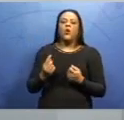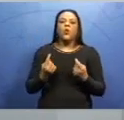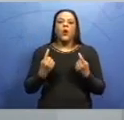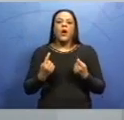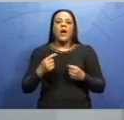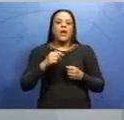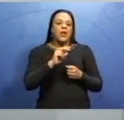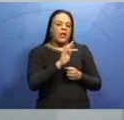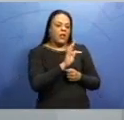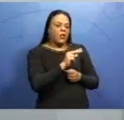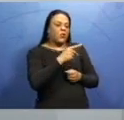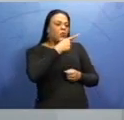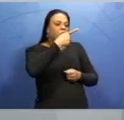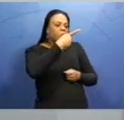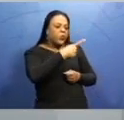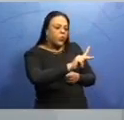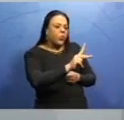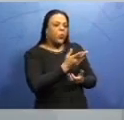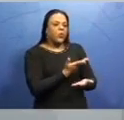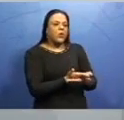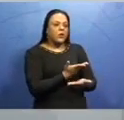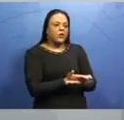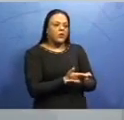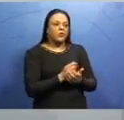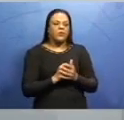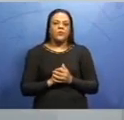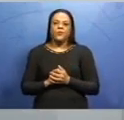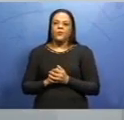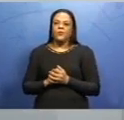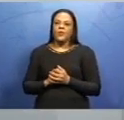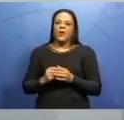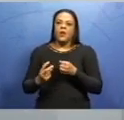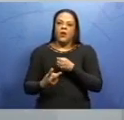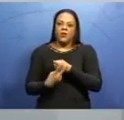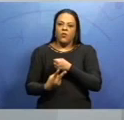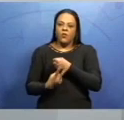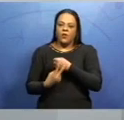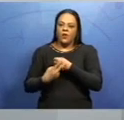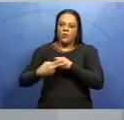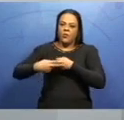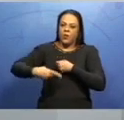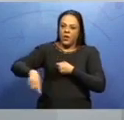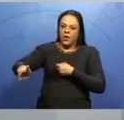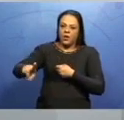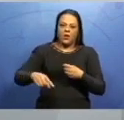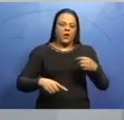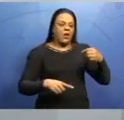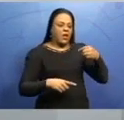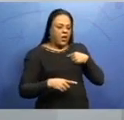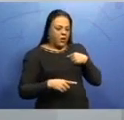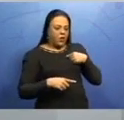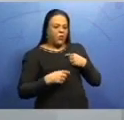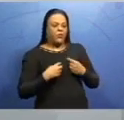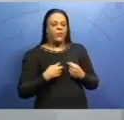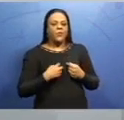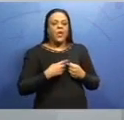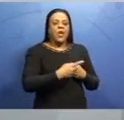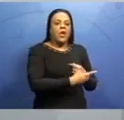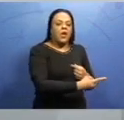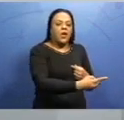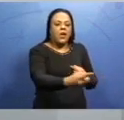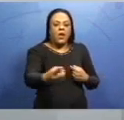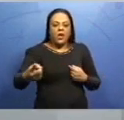Tu estudas. Foram. Eu, eles, ele. Quem